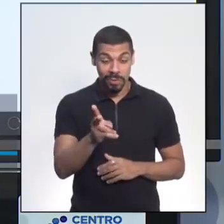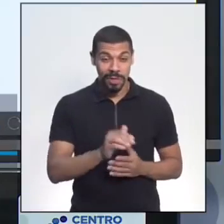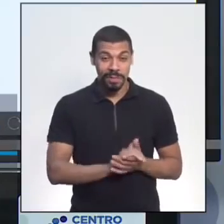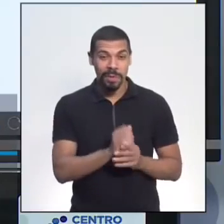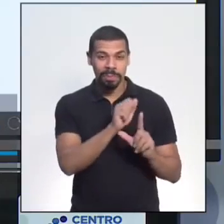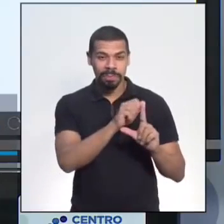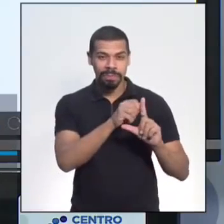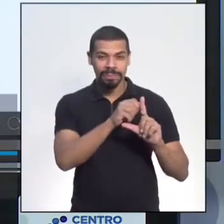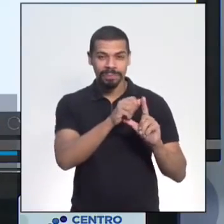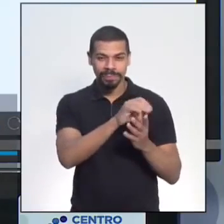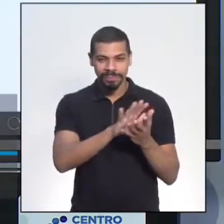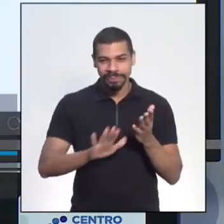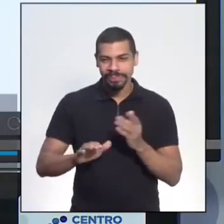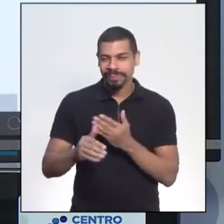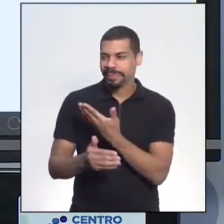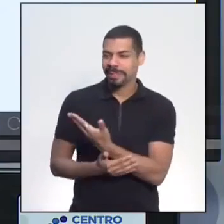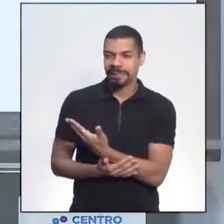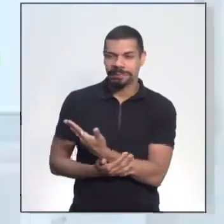Próximo slide, por favor.